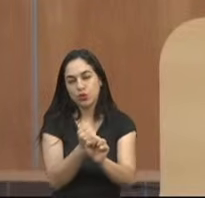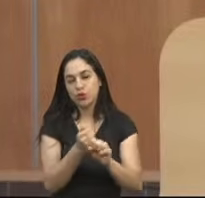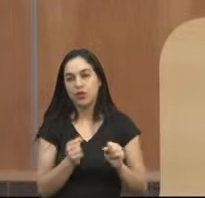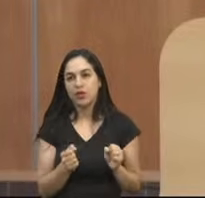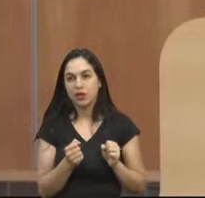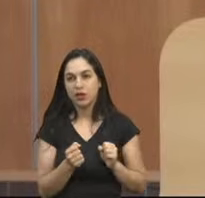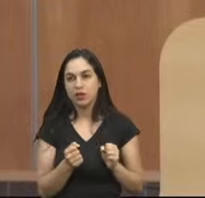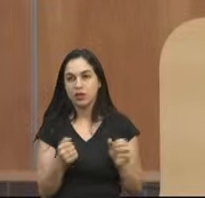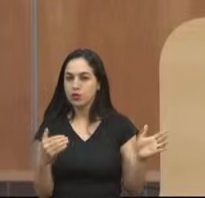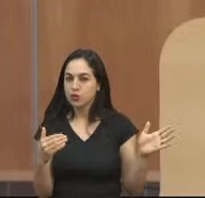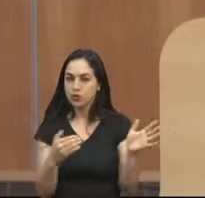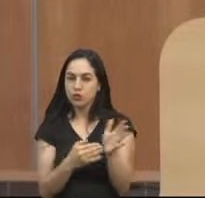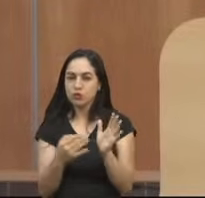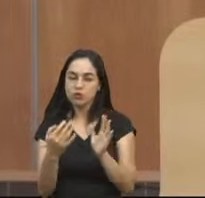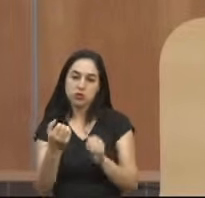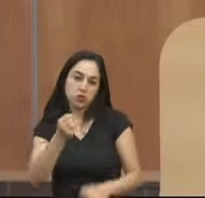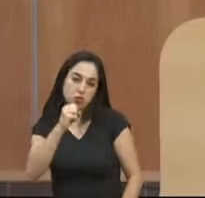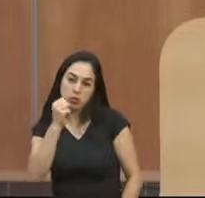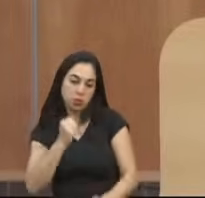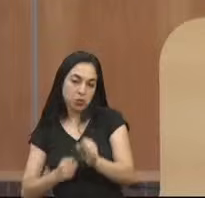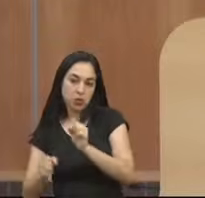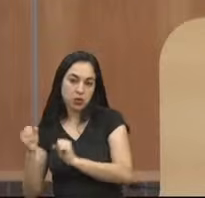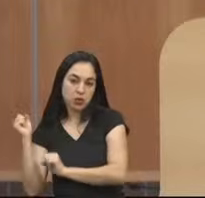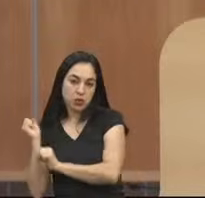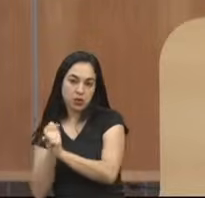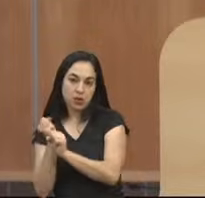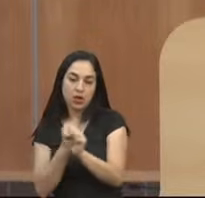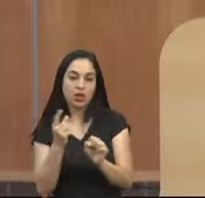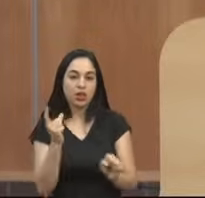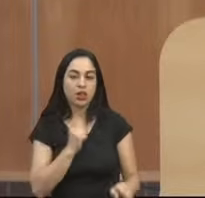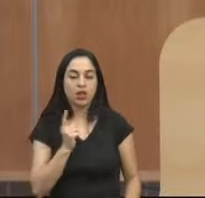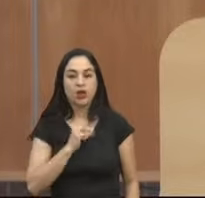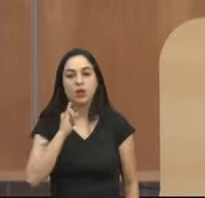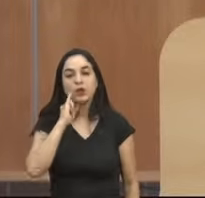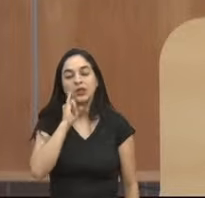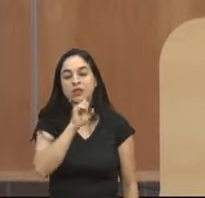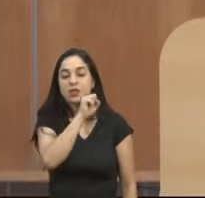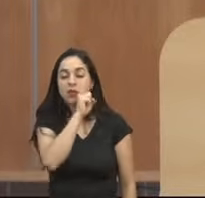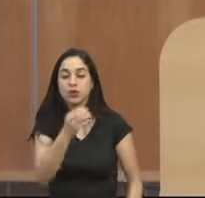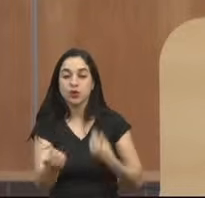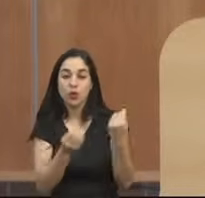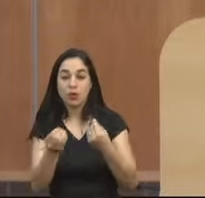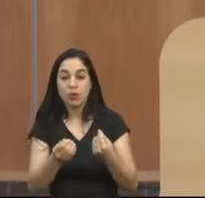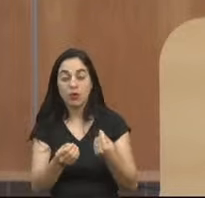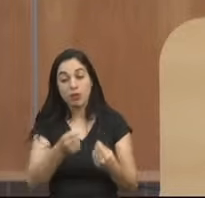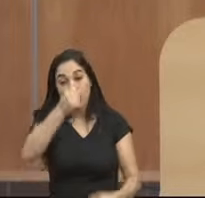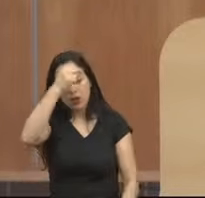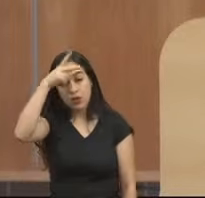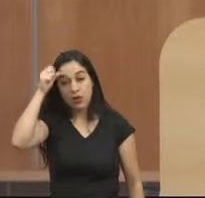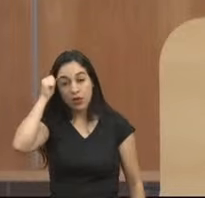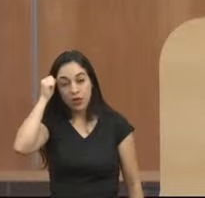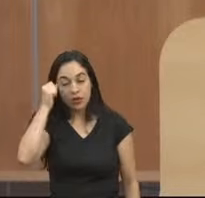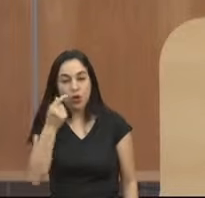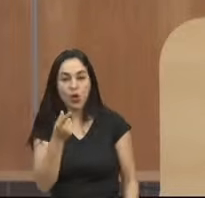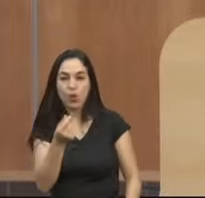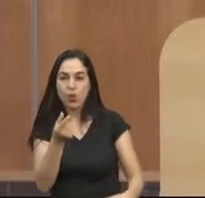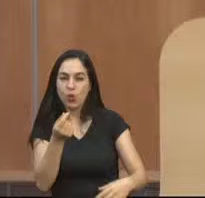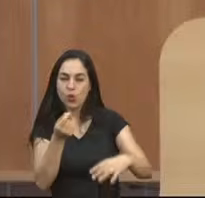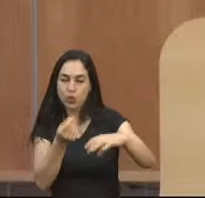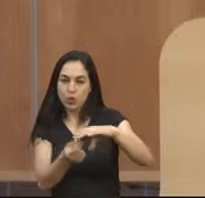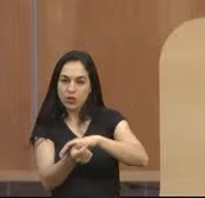ciclos eleitorais, pelo menos, nos quais a gente teve o Isaías como prefeito, o orçamento não bateu, Silfarne. A